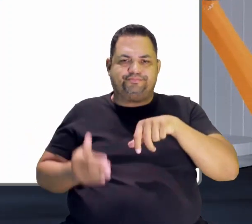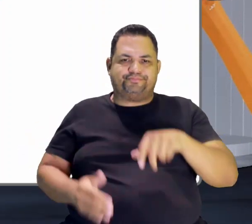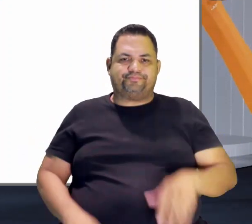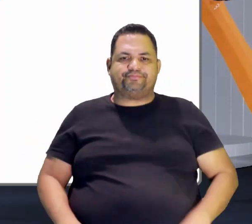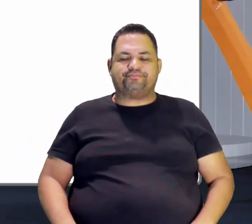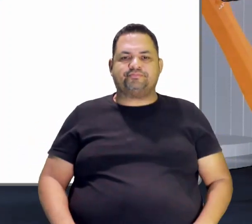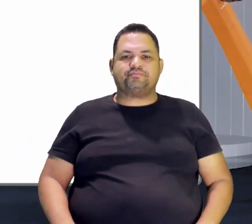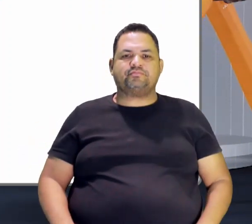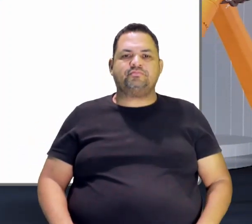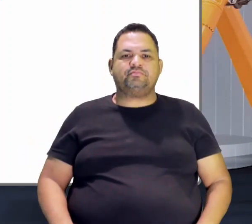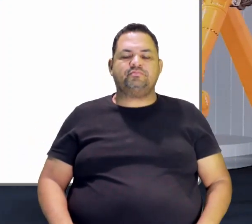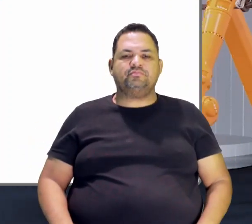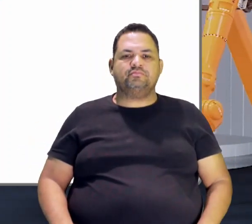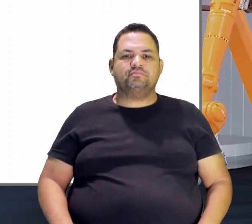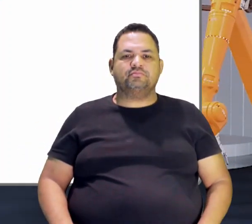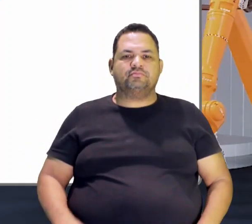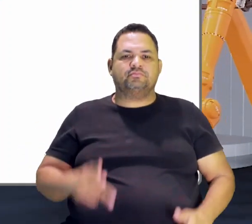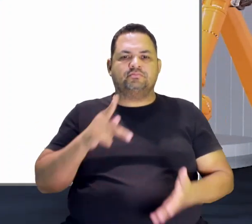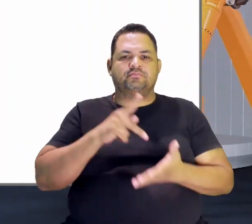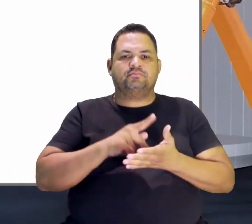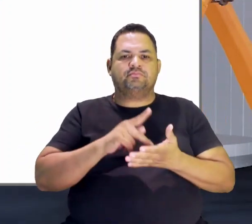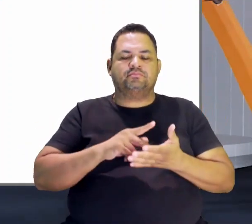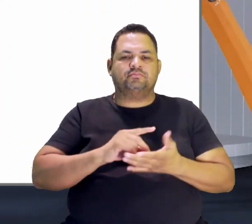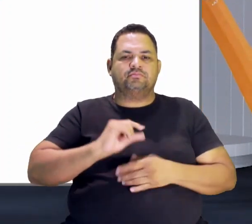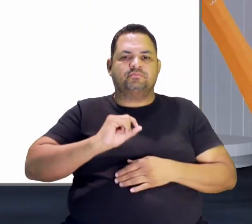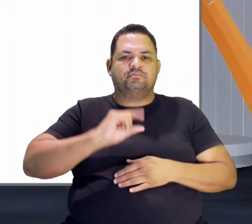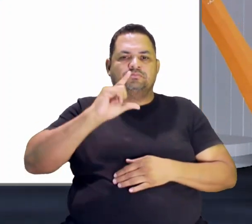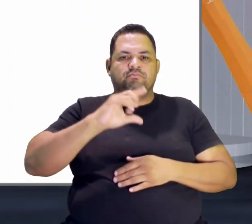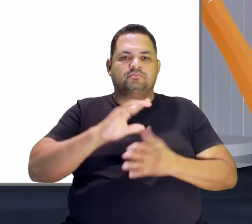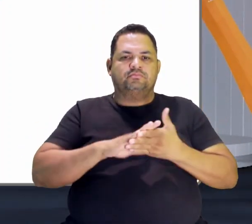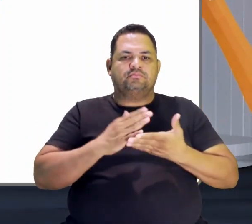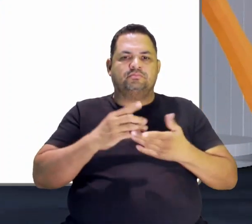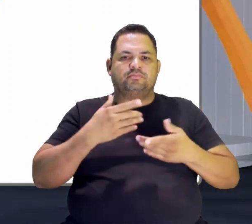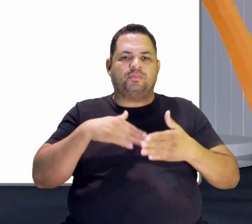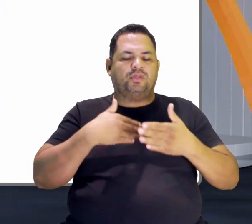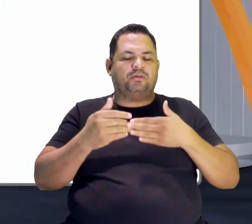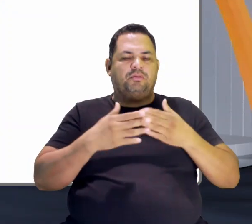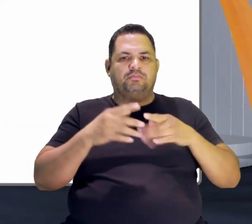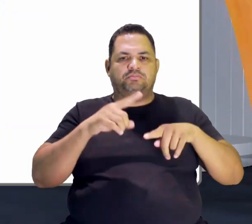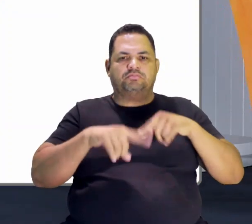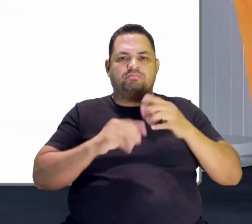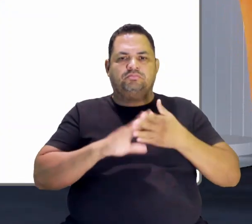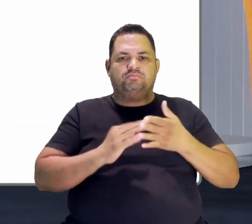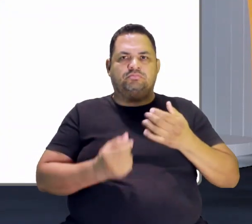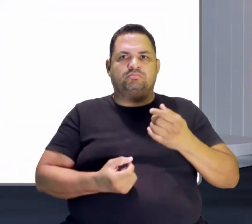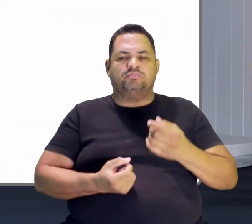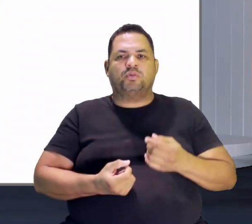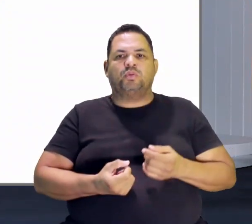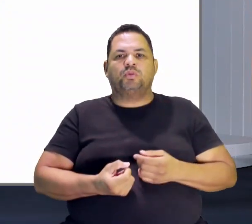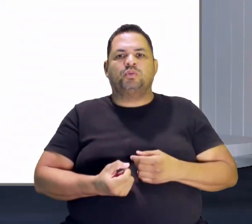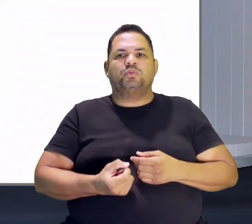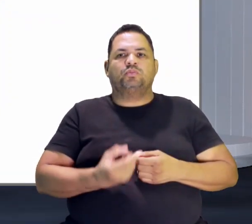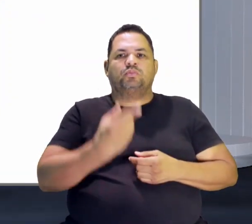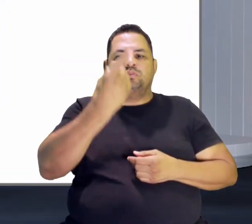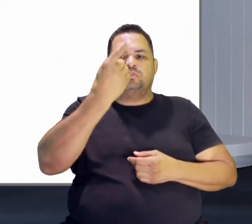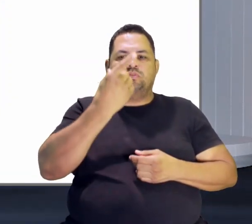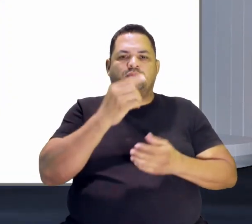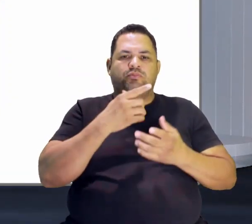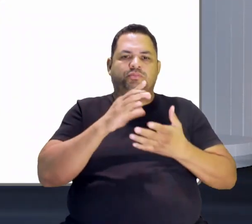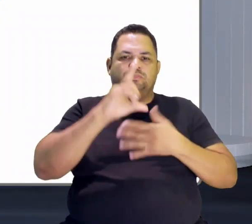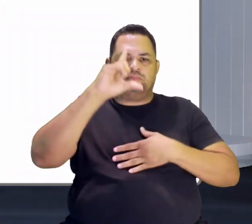Terra. Então, na verdade, aumenta a velocidade de qualquer corpo. Quando você joga ele para cima, é que ele vai